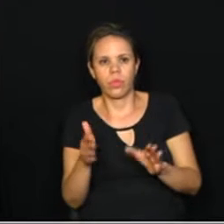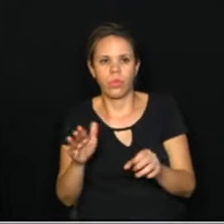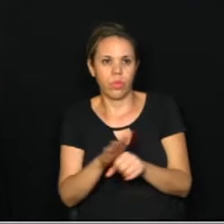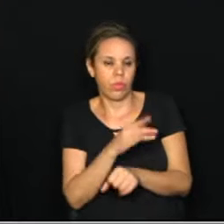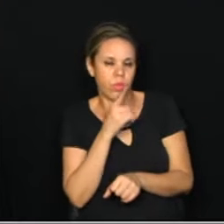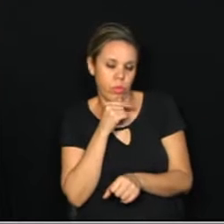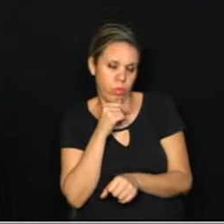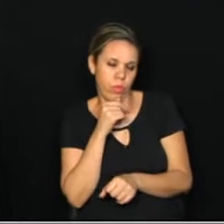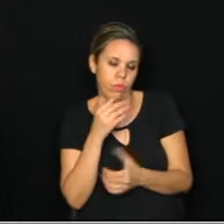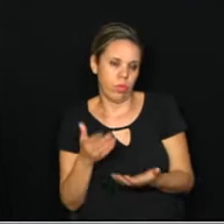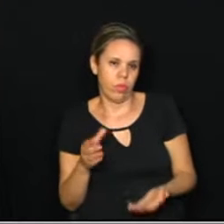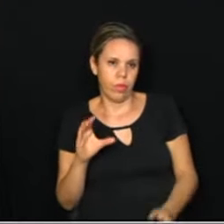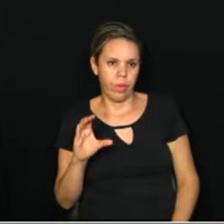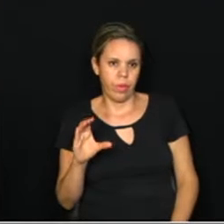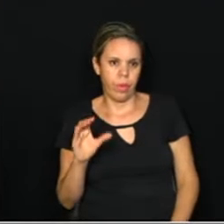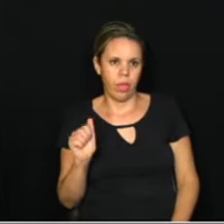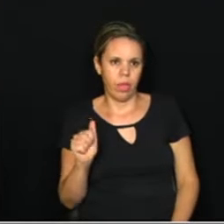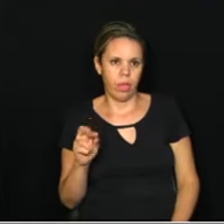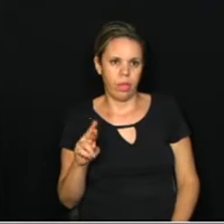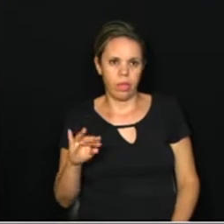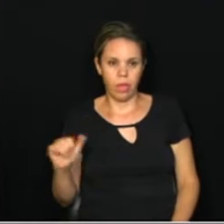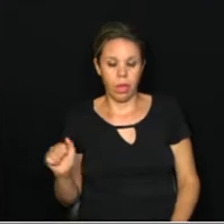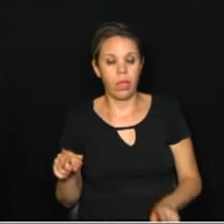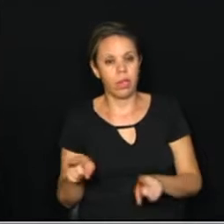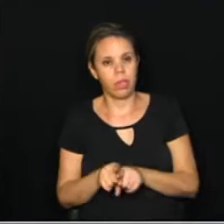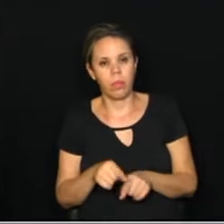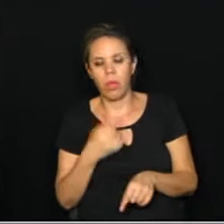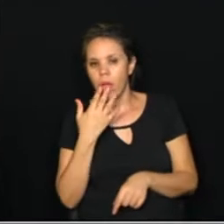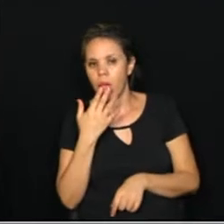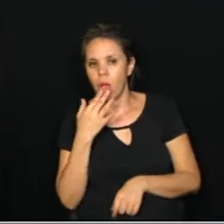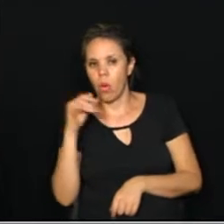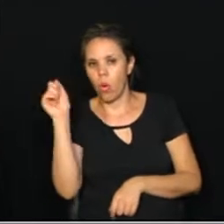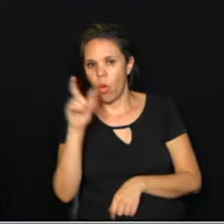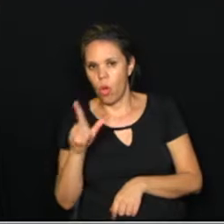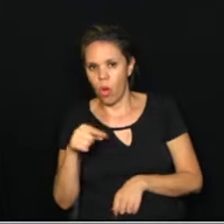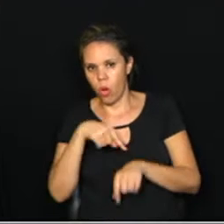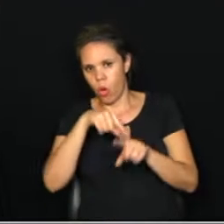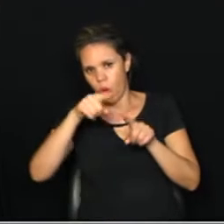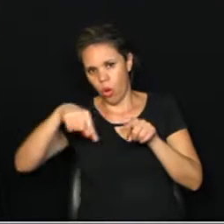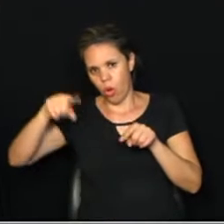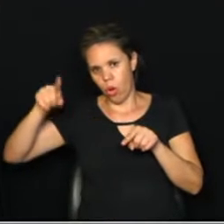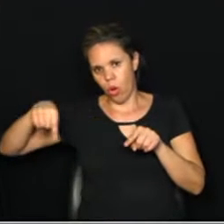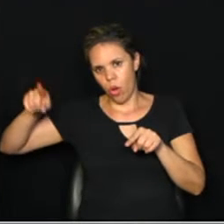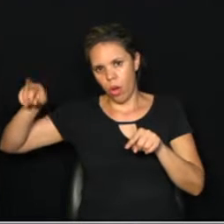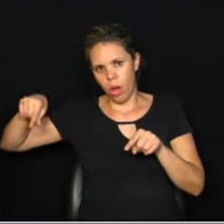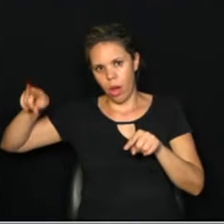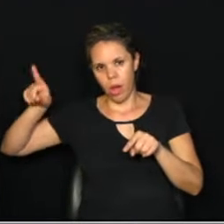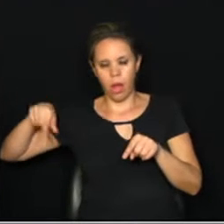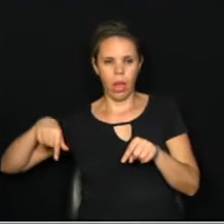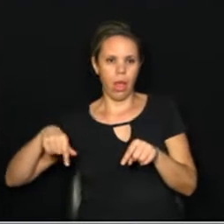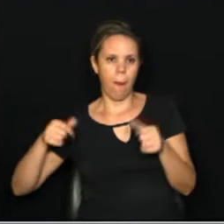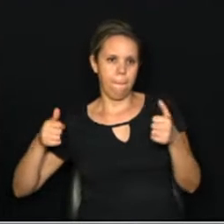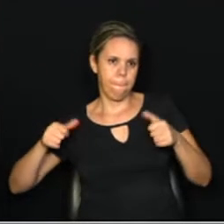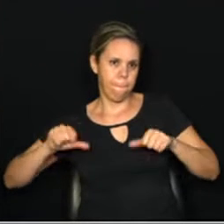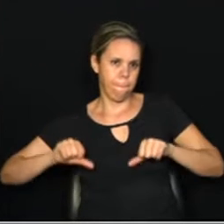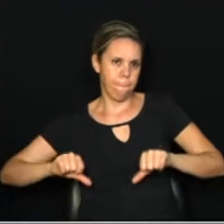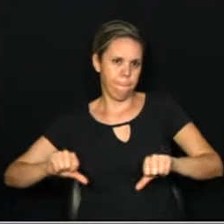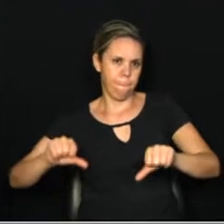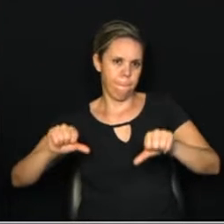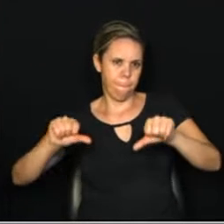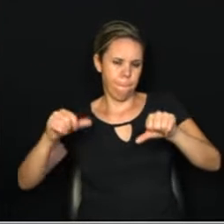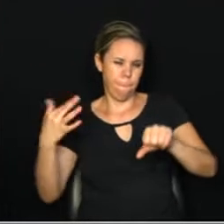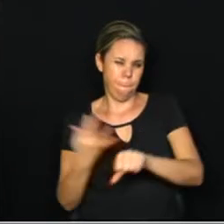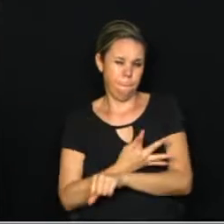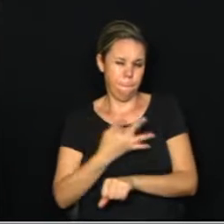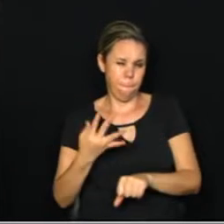linha azul, ela era, então, como vocês podem observar, ela era, então, a pior situação que